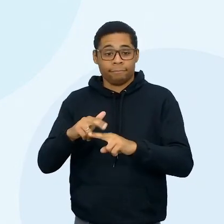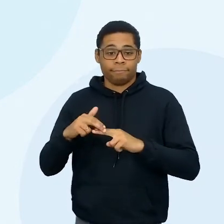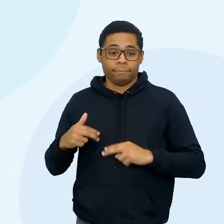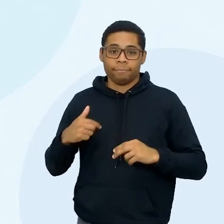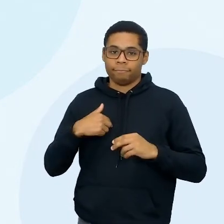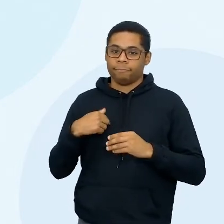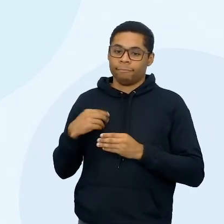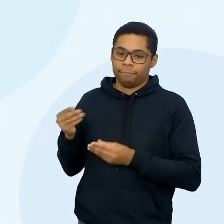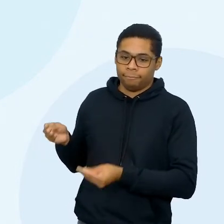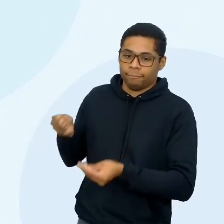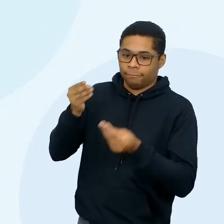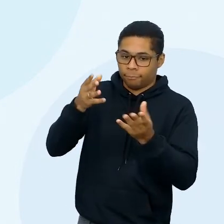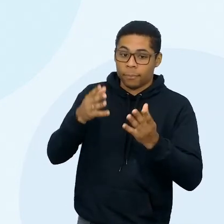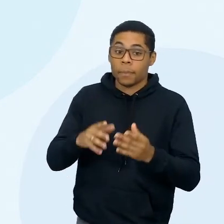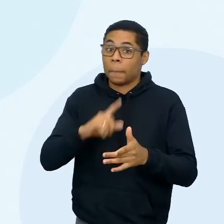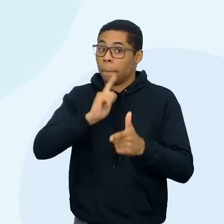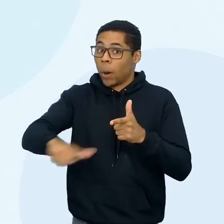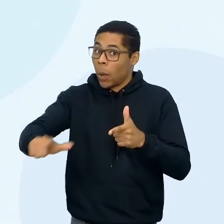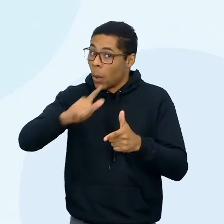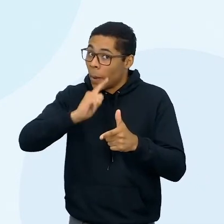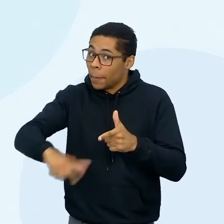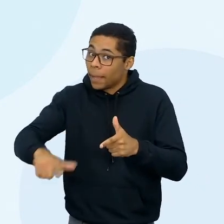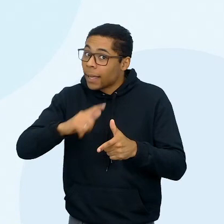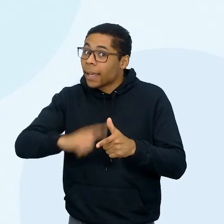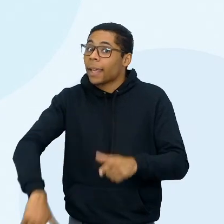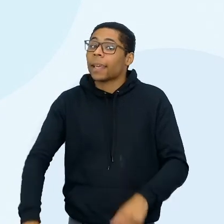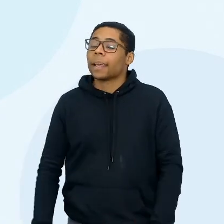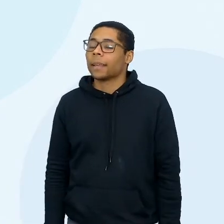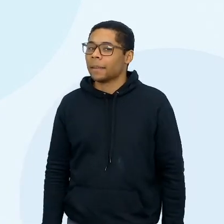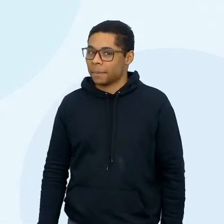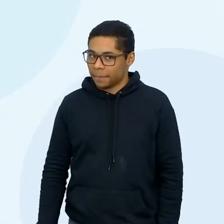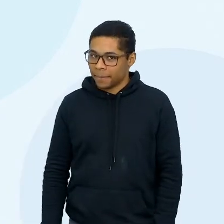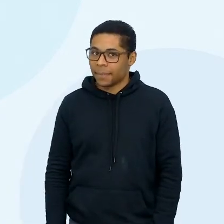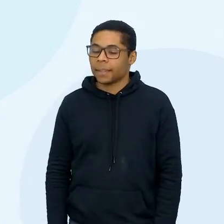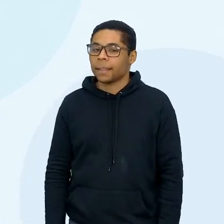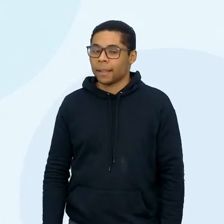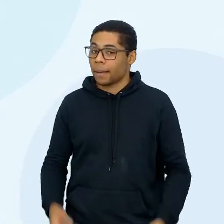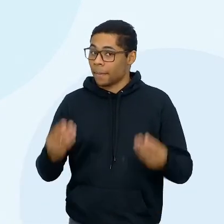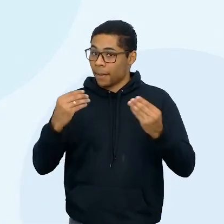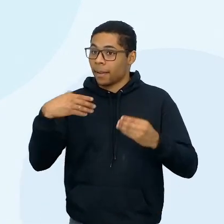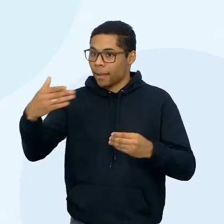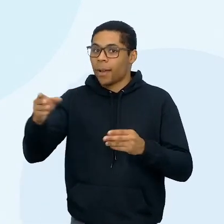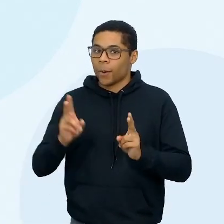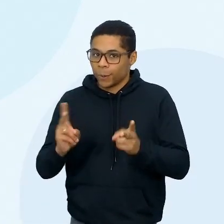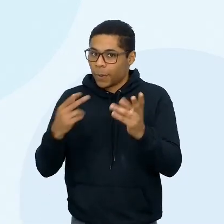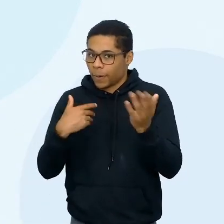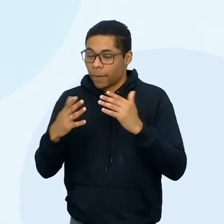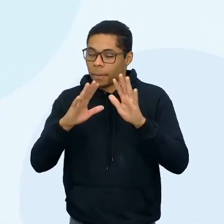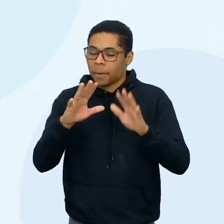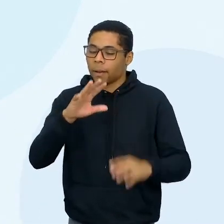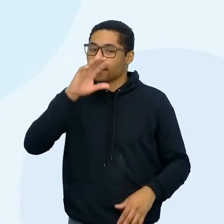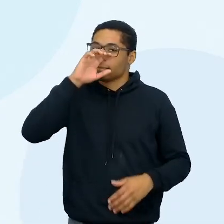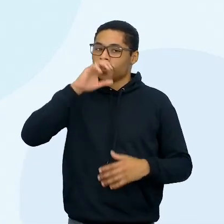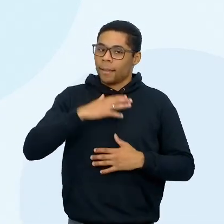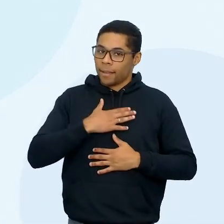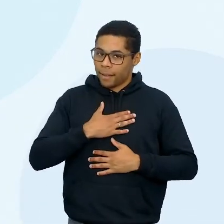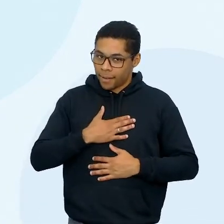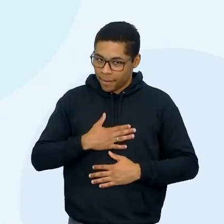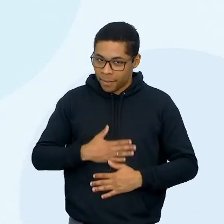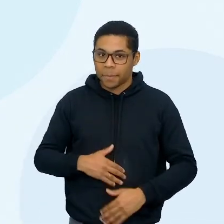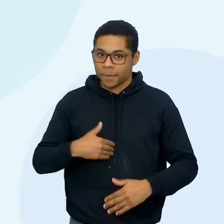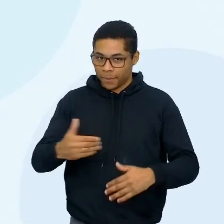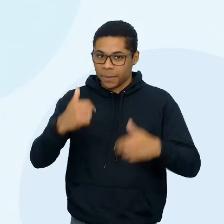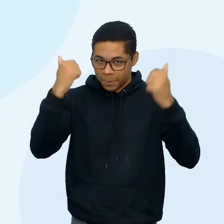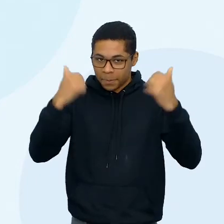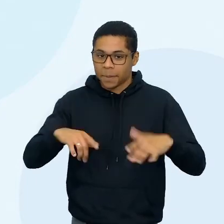você um problemão, rapaz, para continuar a nossa conversa. Respira, calma, eu vou